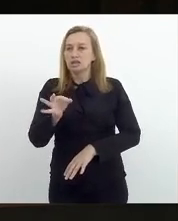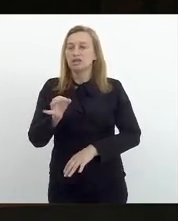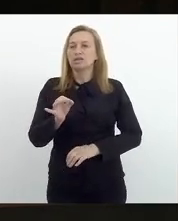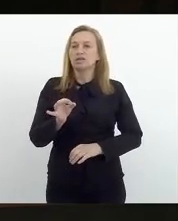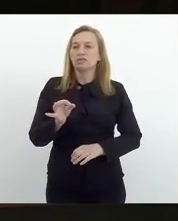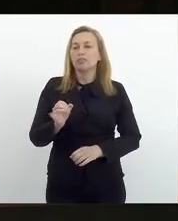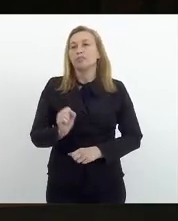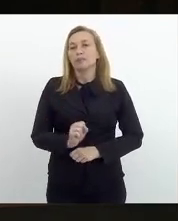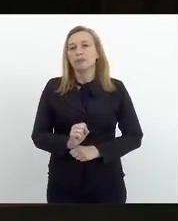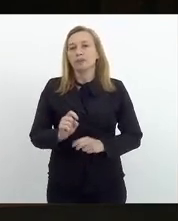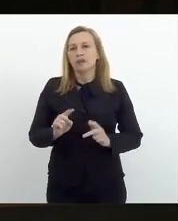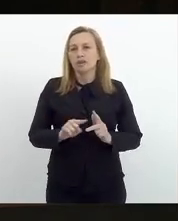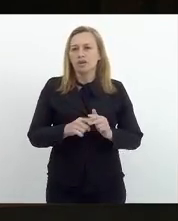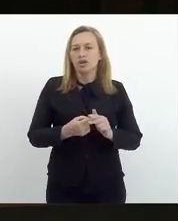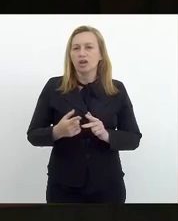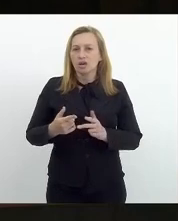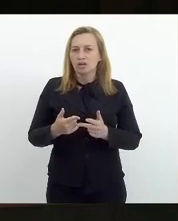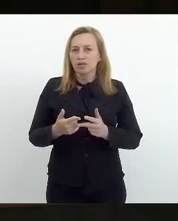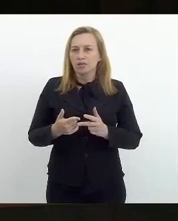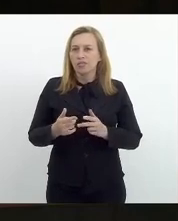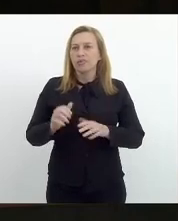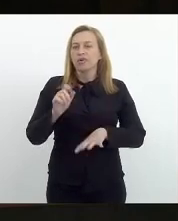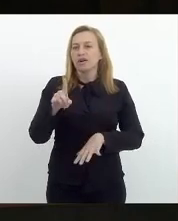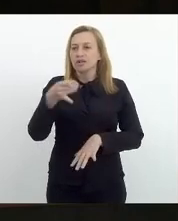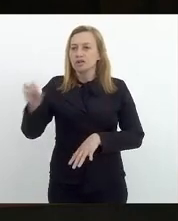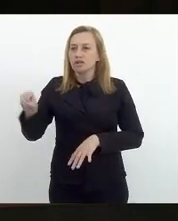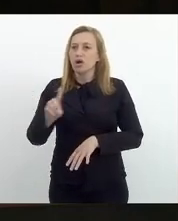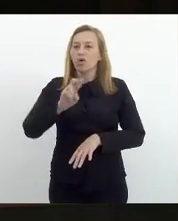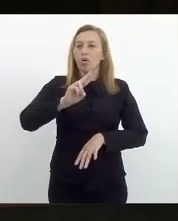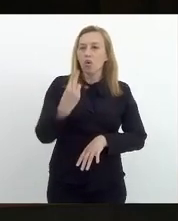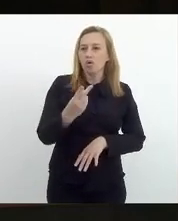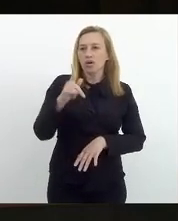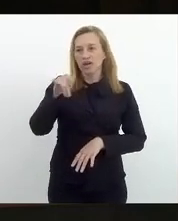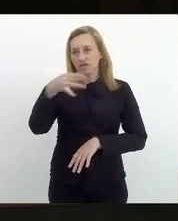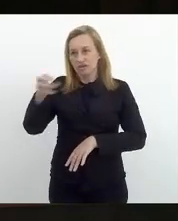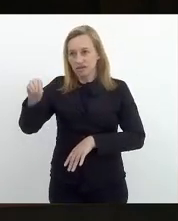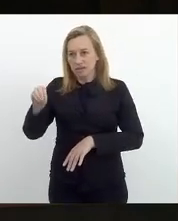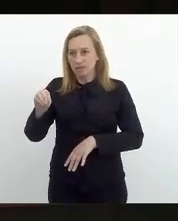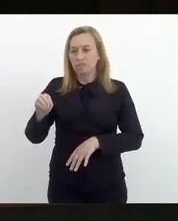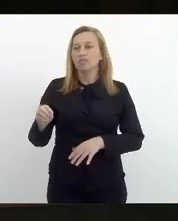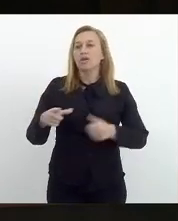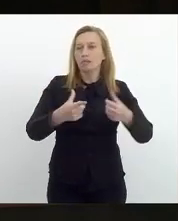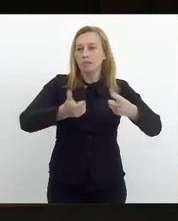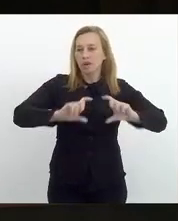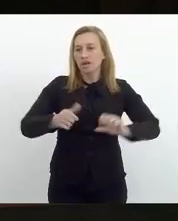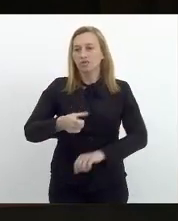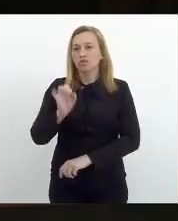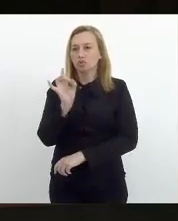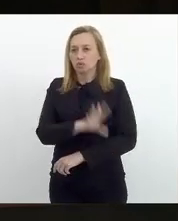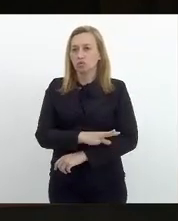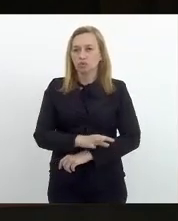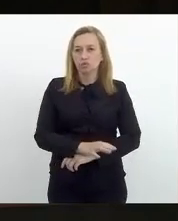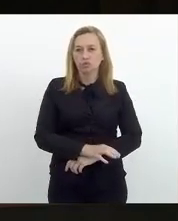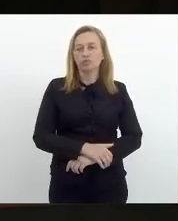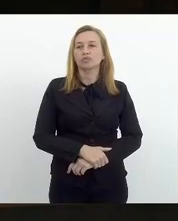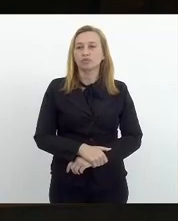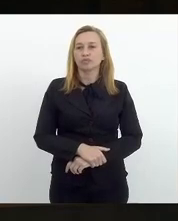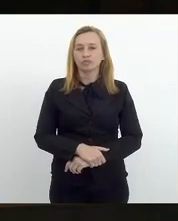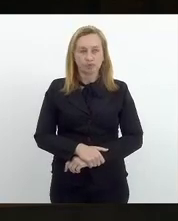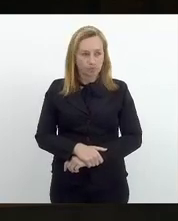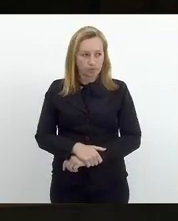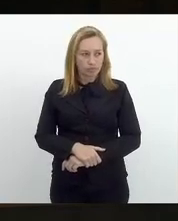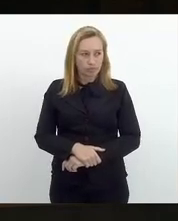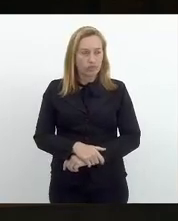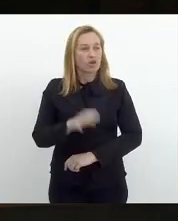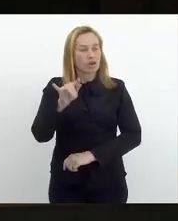que dispõe sobre este adicional ou gratificação parágrafo único a extinção de que